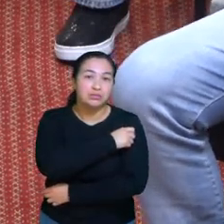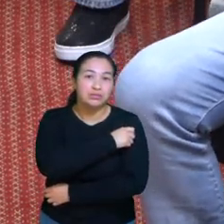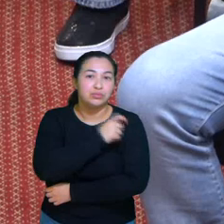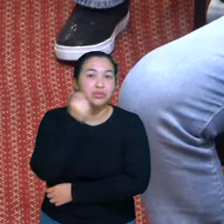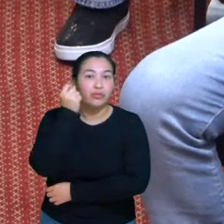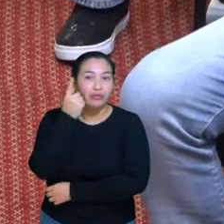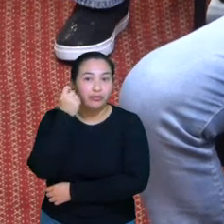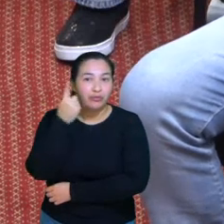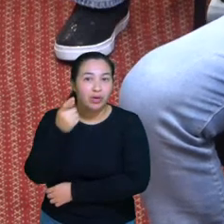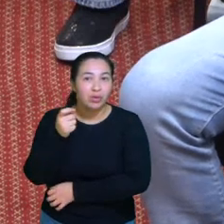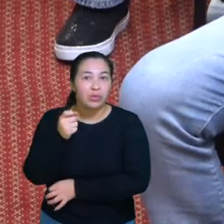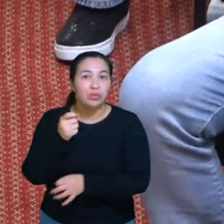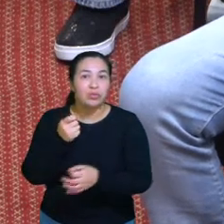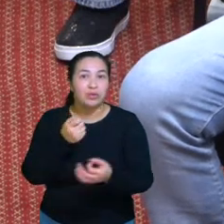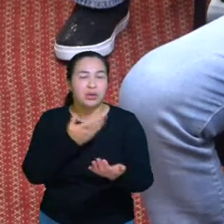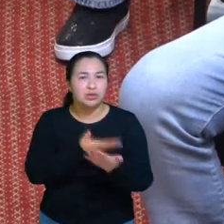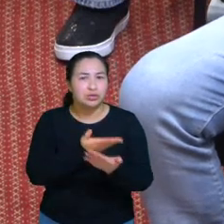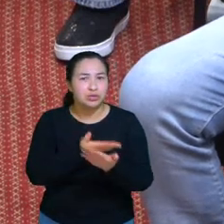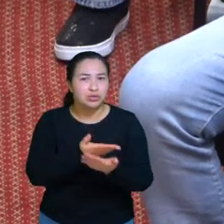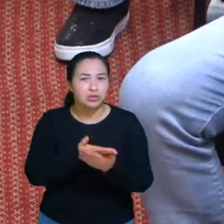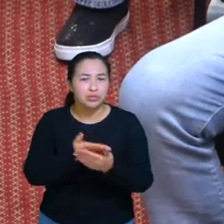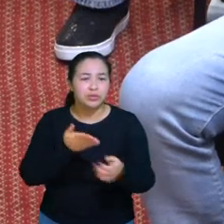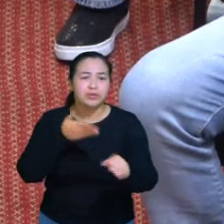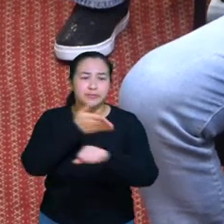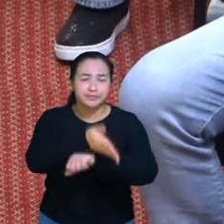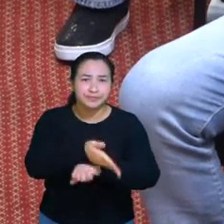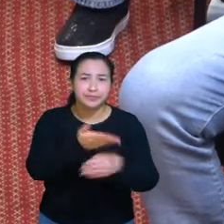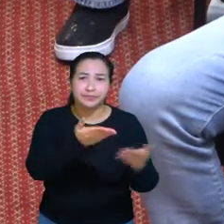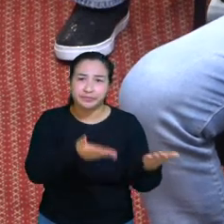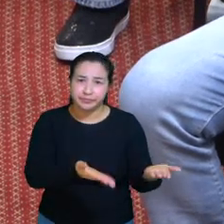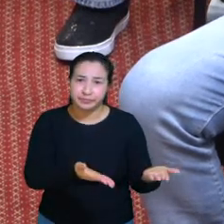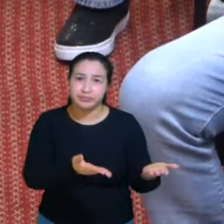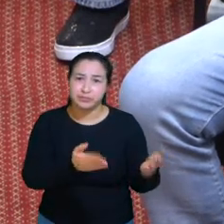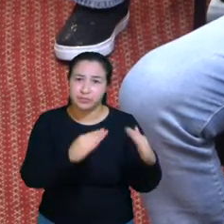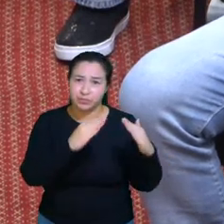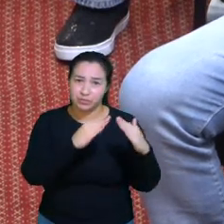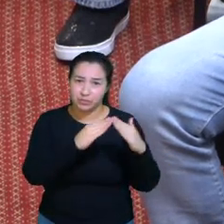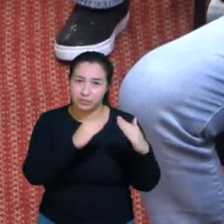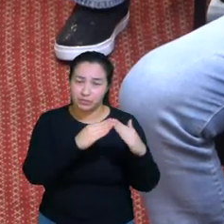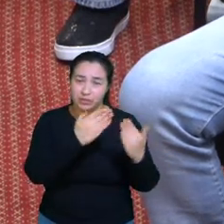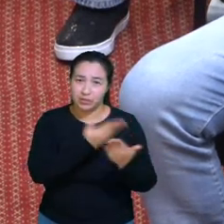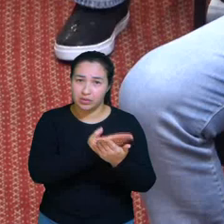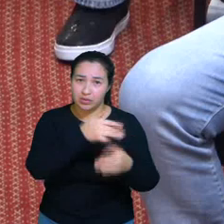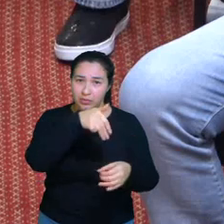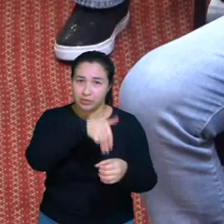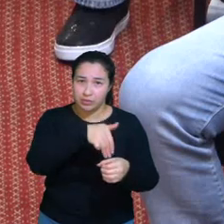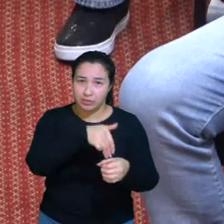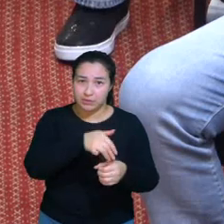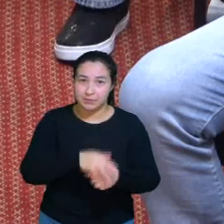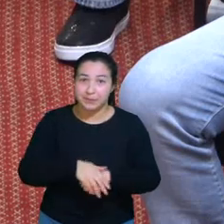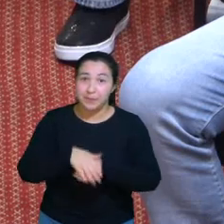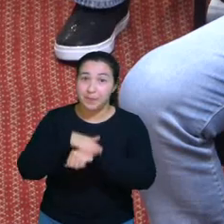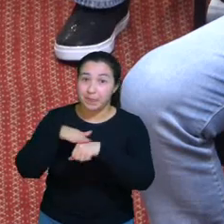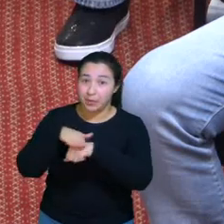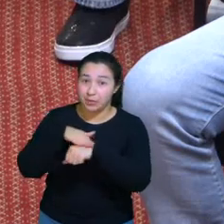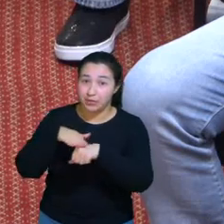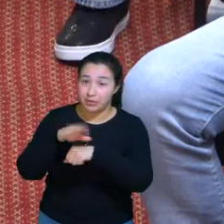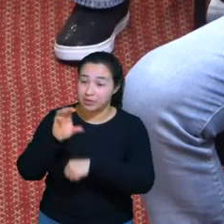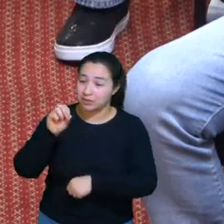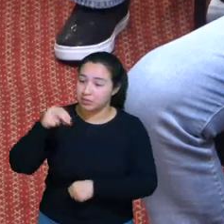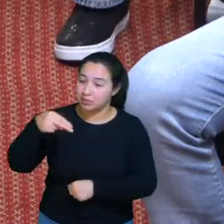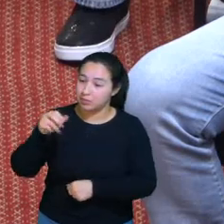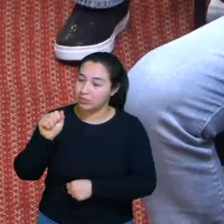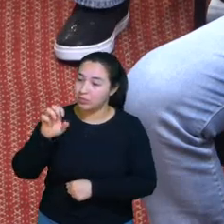nas redes municipais eh ao meio-dia Eu estava conversando com um grupo de profissionais da da educação dos Municípios e eles